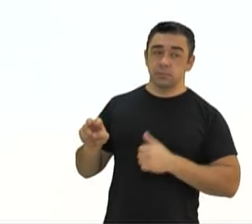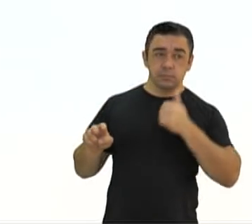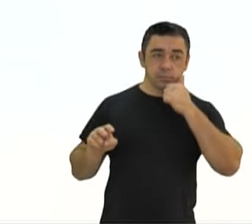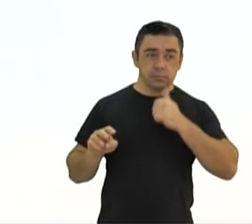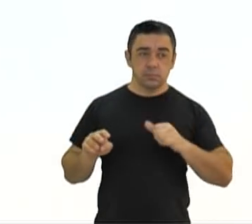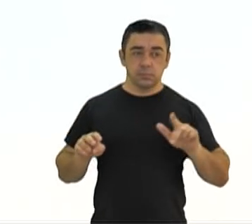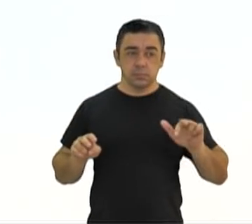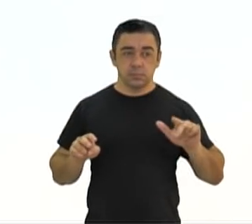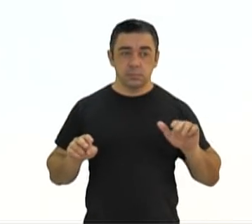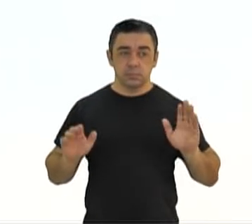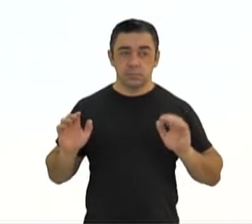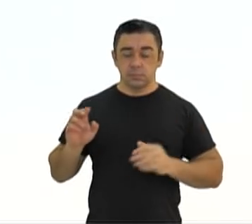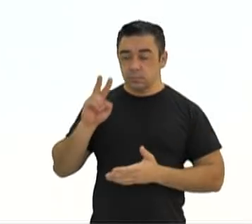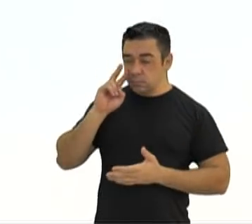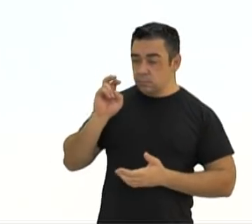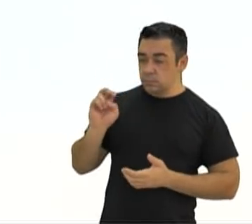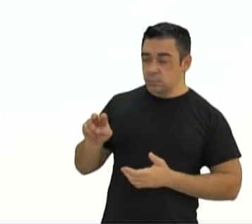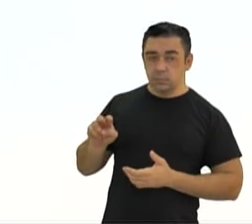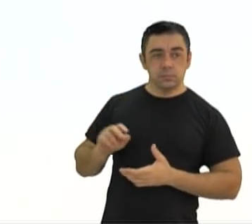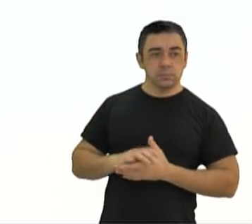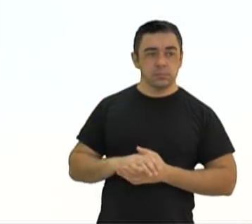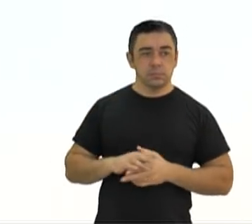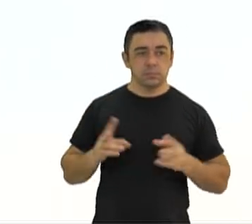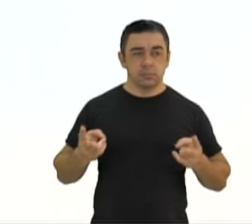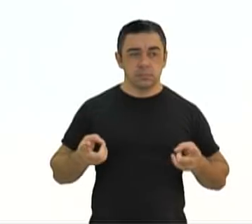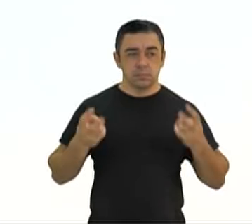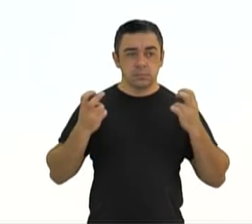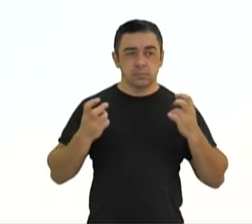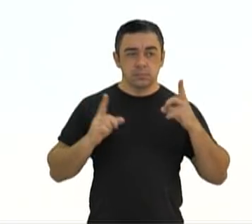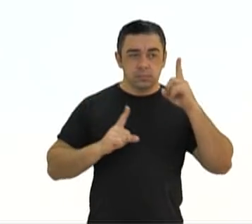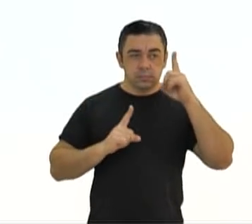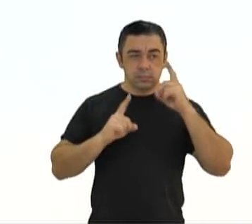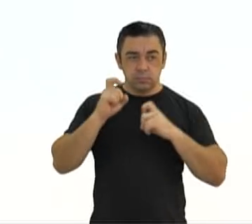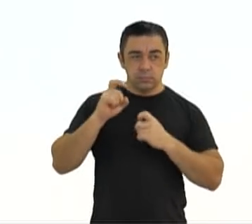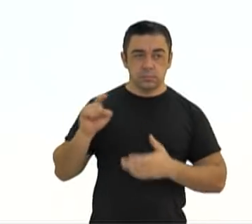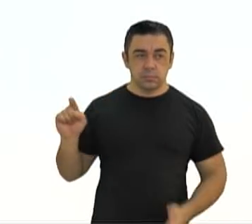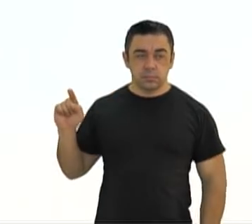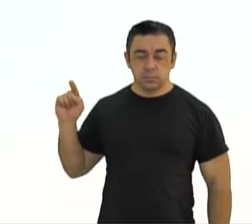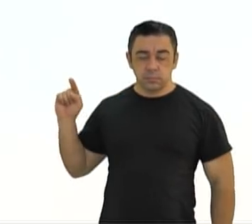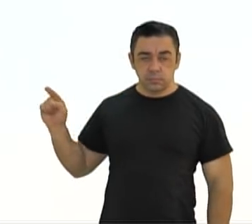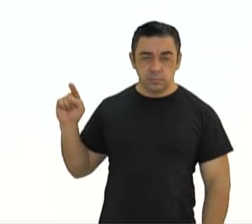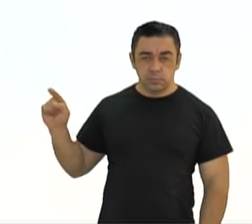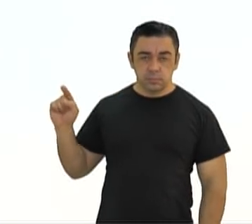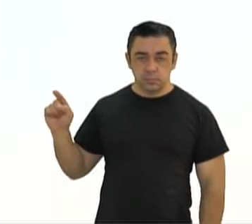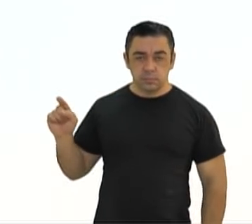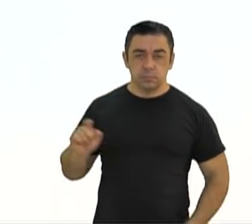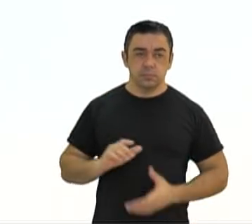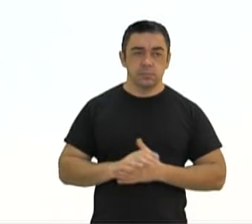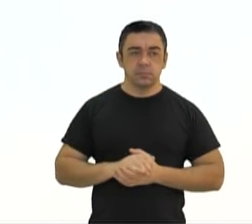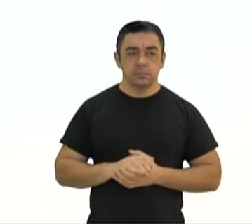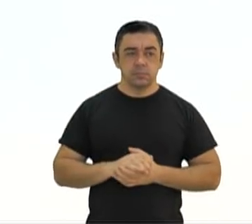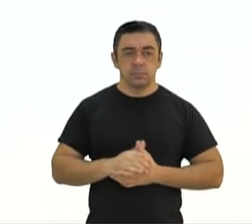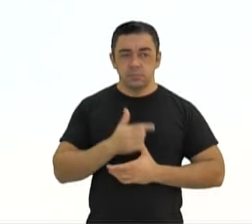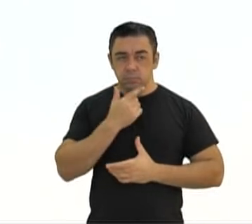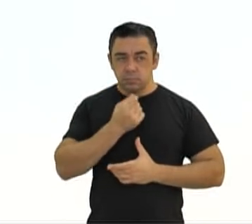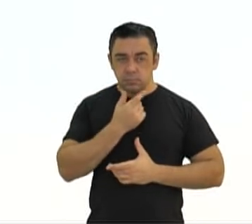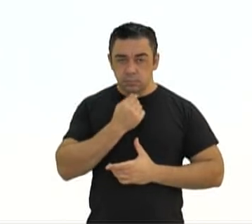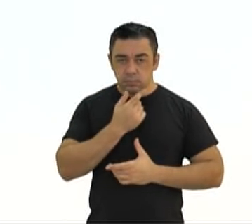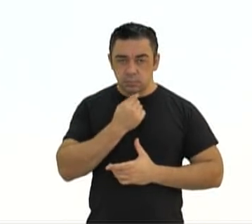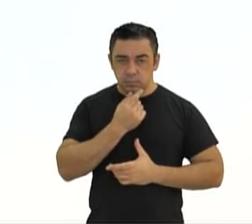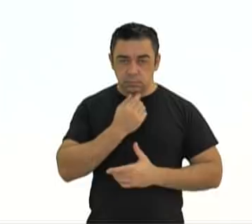menininha. Prestem bastante atenção na expressão facial deles. E o Murilo está